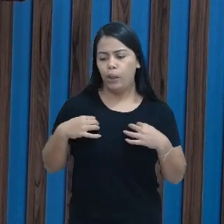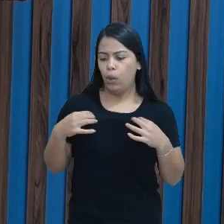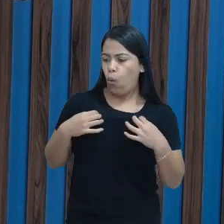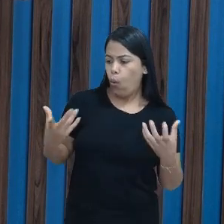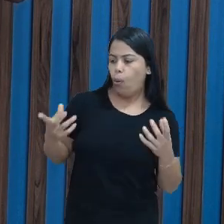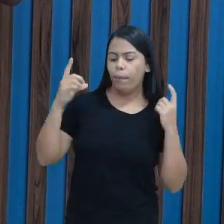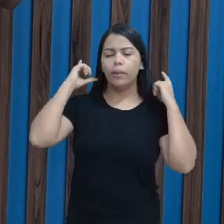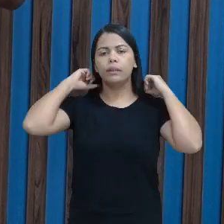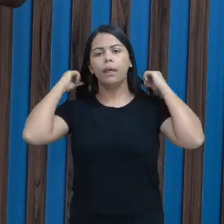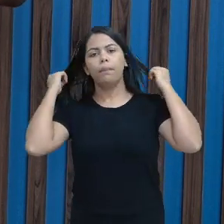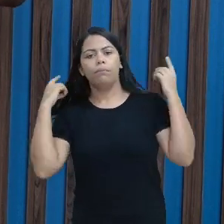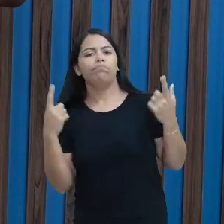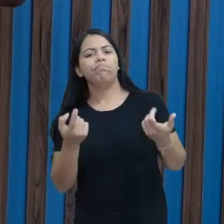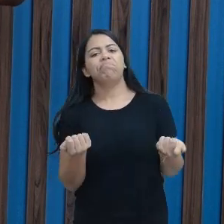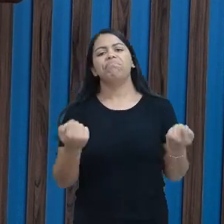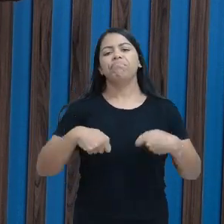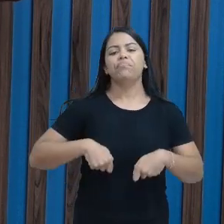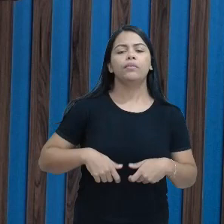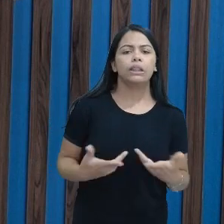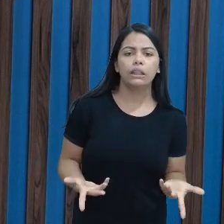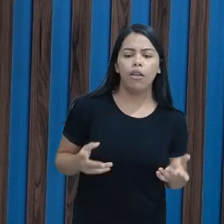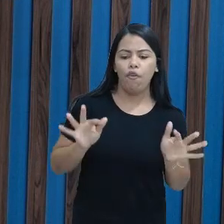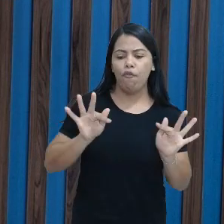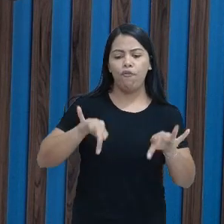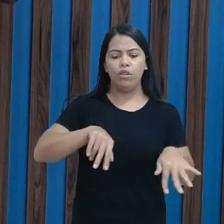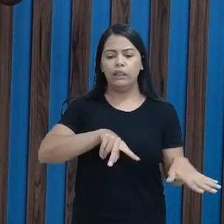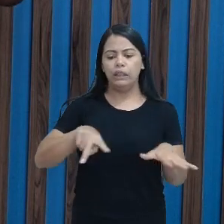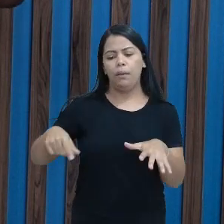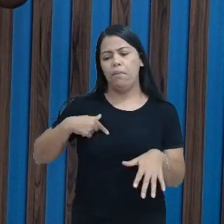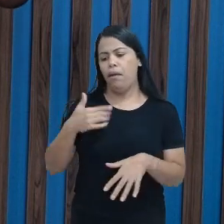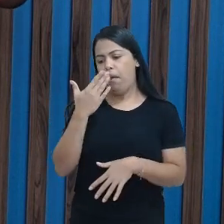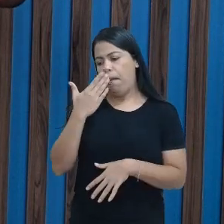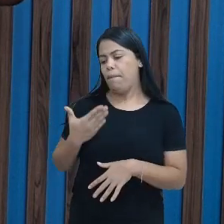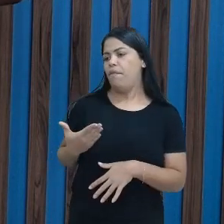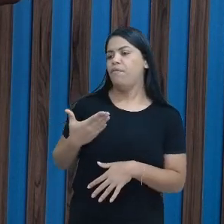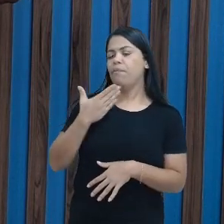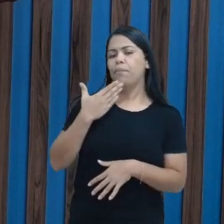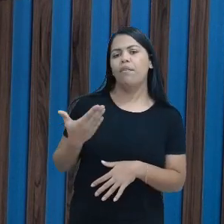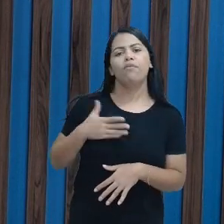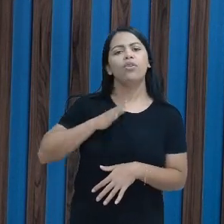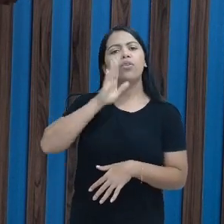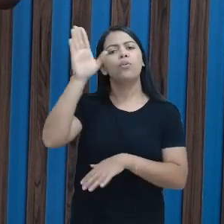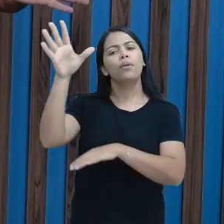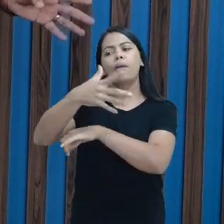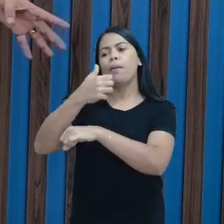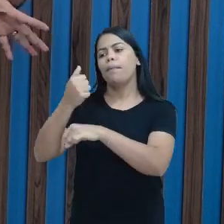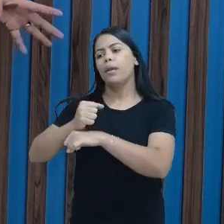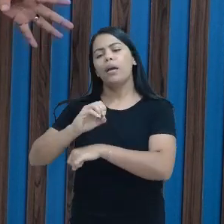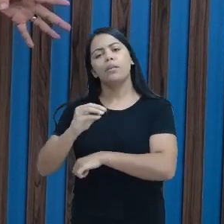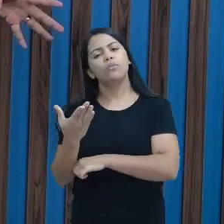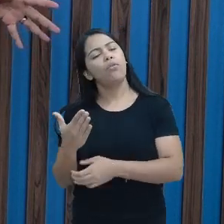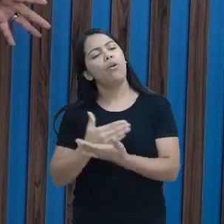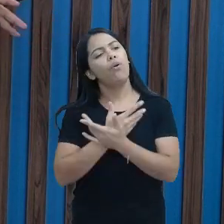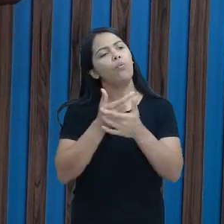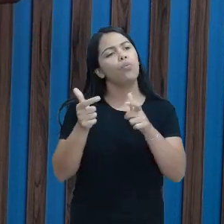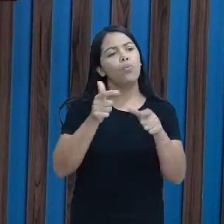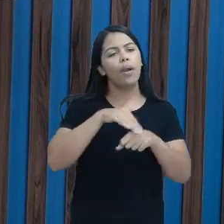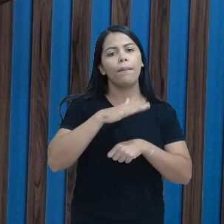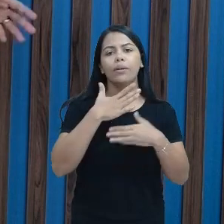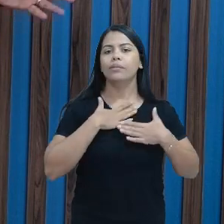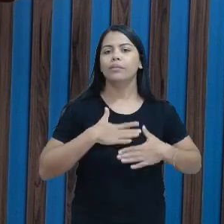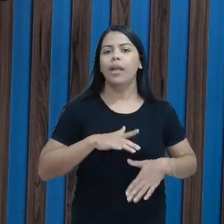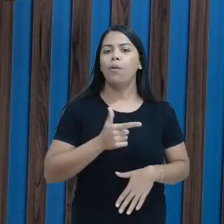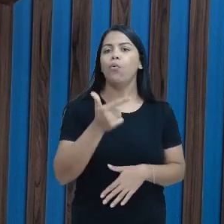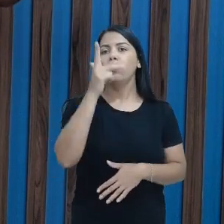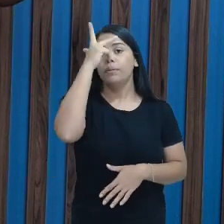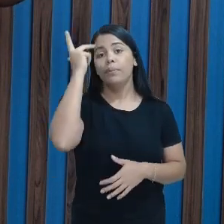identificar, tipo, final de semana, eu prefiro ir para uma praça, eu prefiro ir para um lugar mais calmo. Já outra pessoa